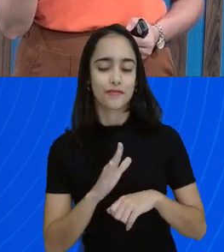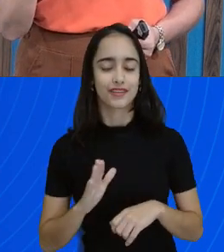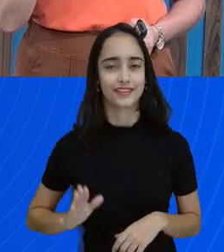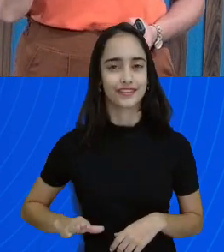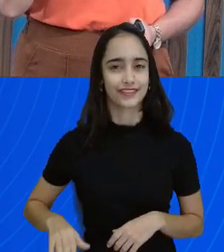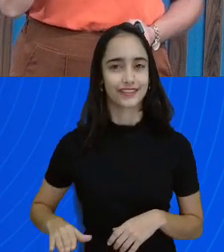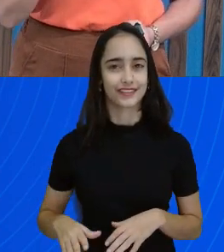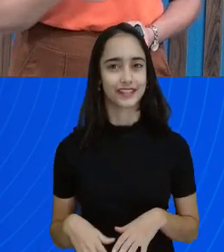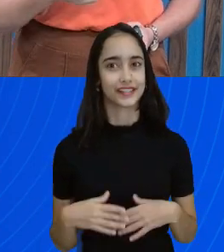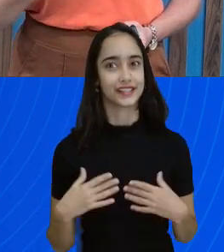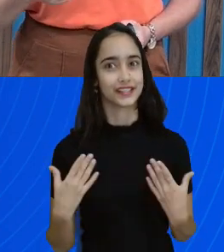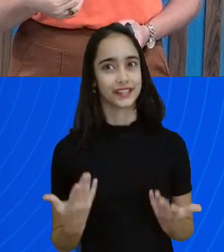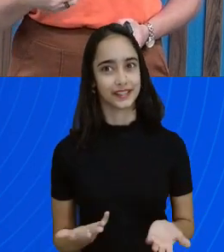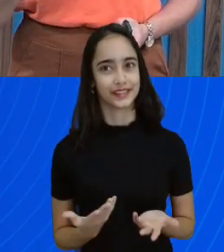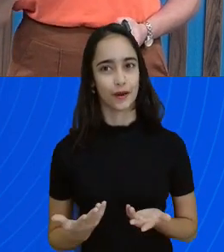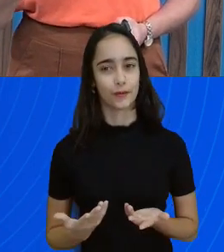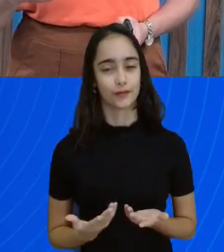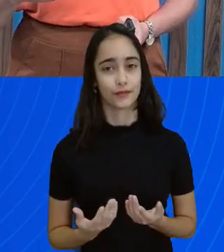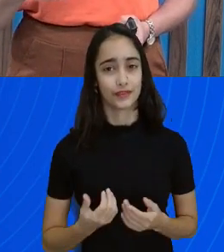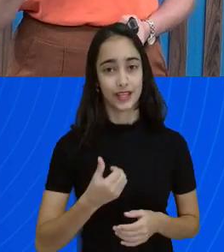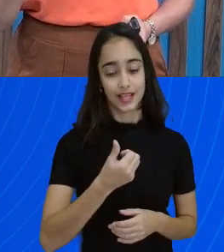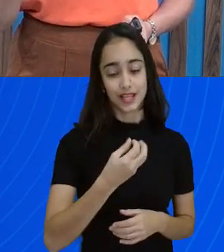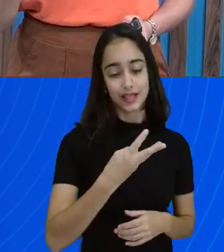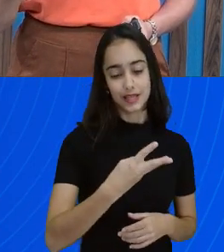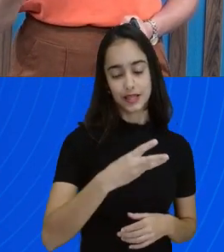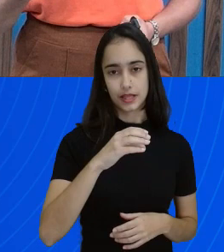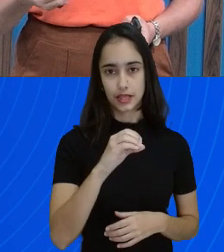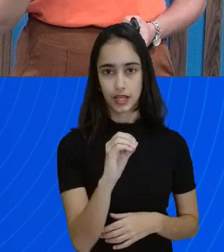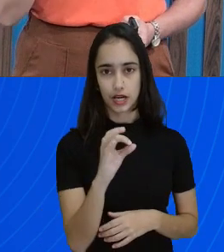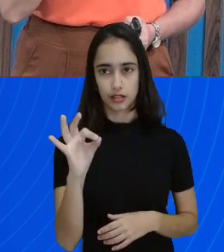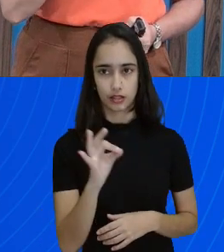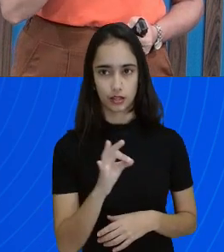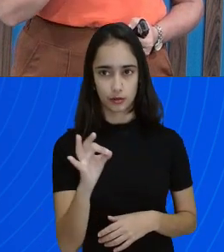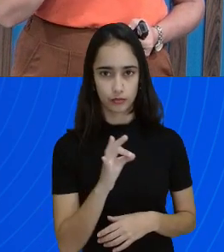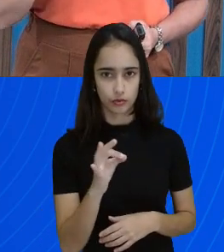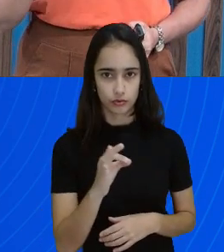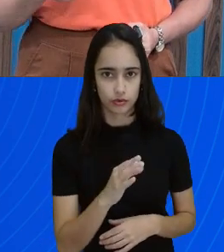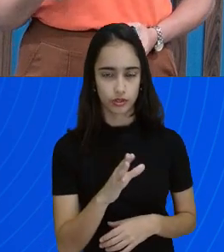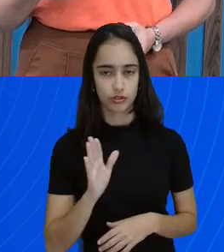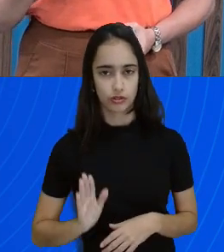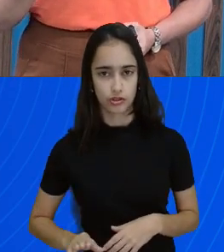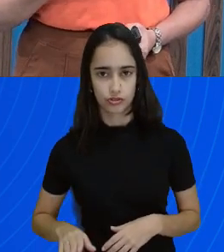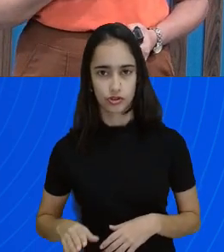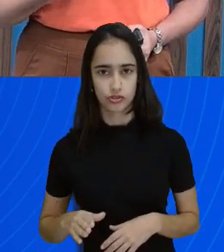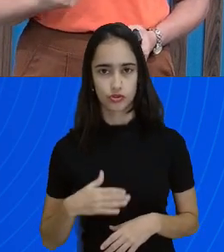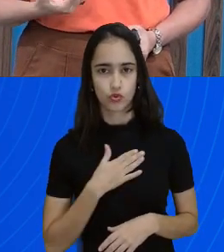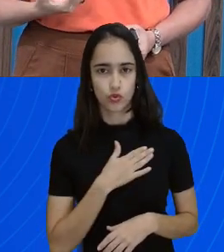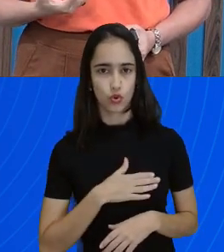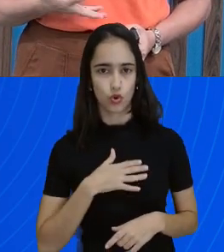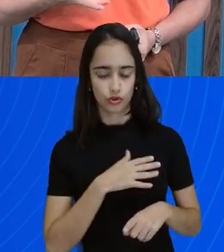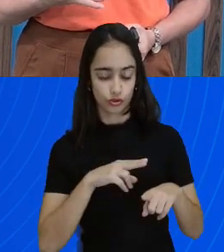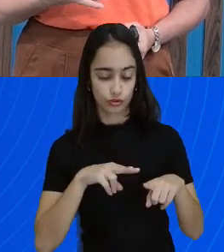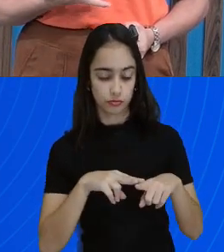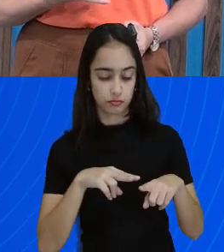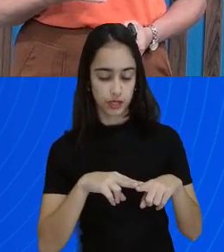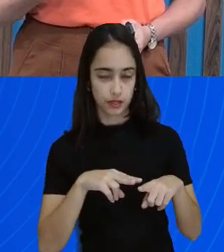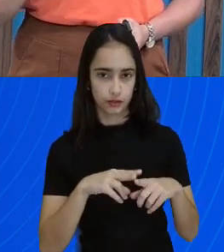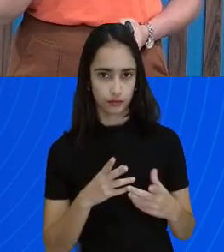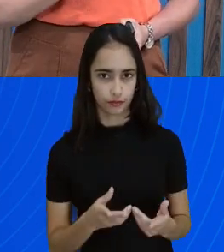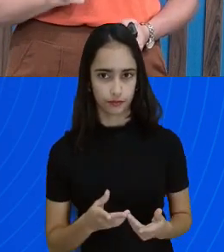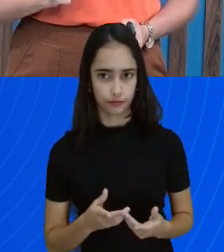pizza. 30% das crianças pesquisadas gostam de pizza, preferem pizza.